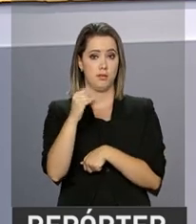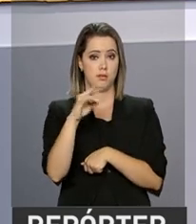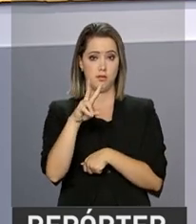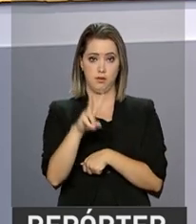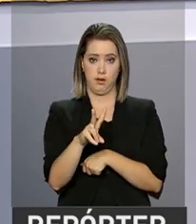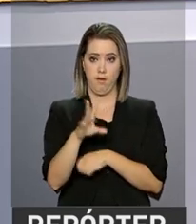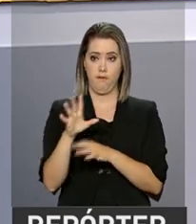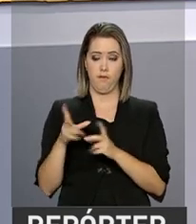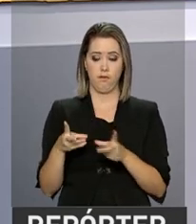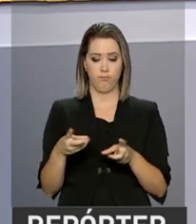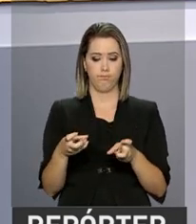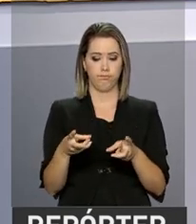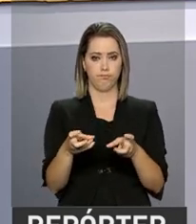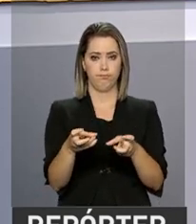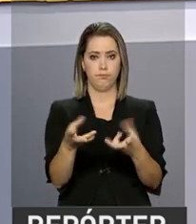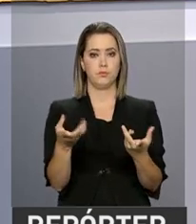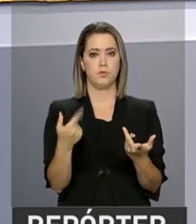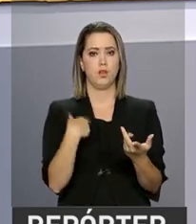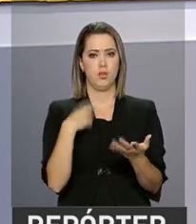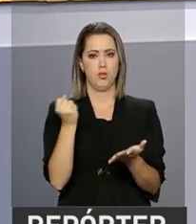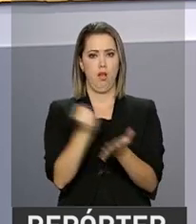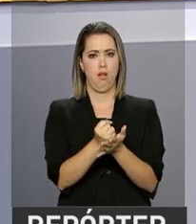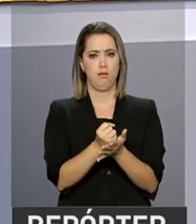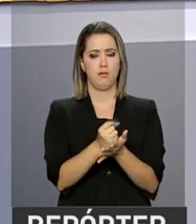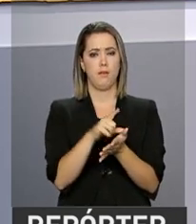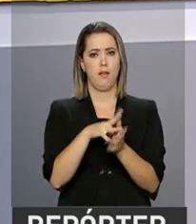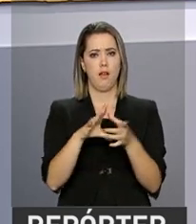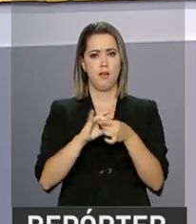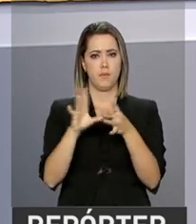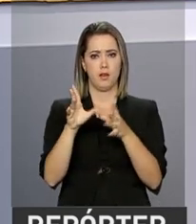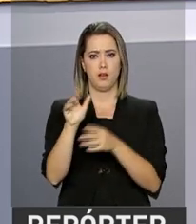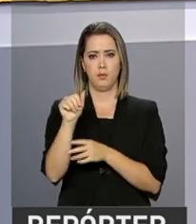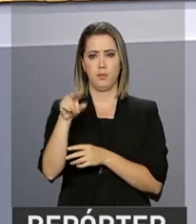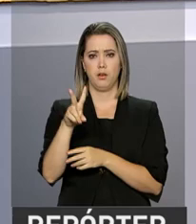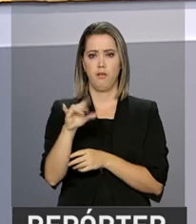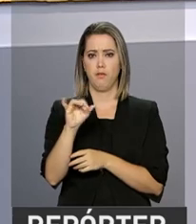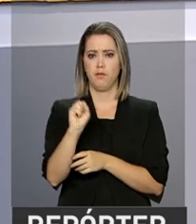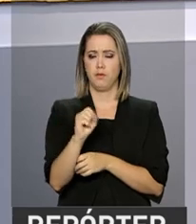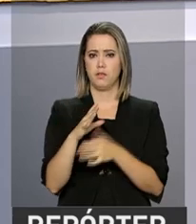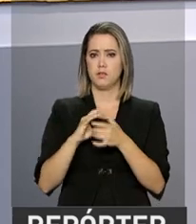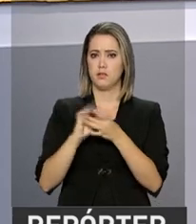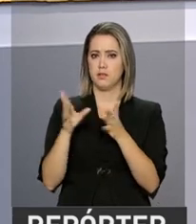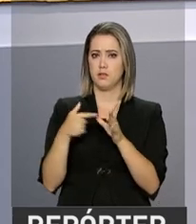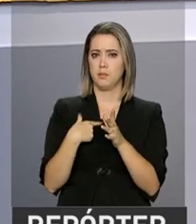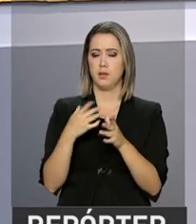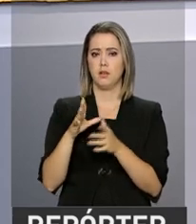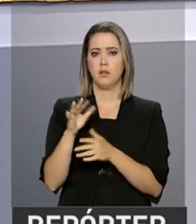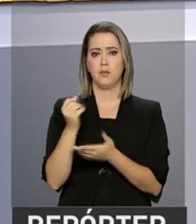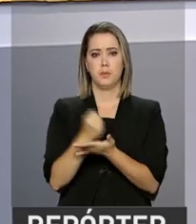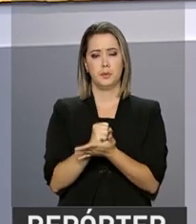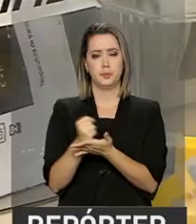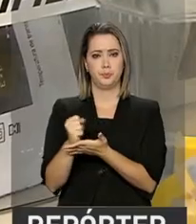HIV recebeu registro da Anvisa o produto vai ser vendido em farmácias e